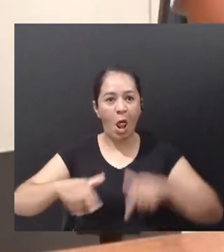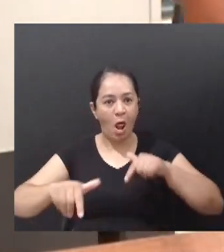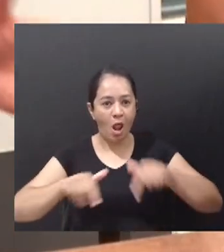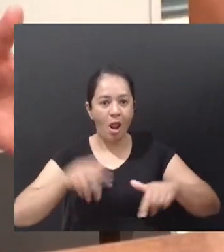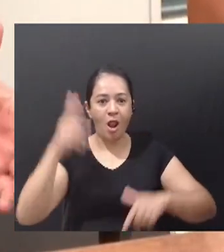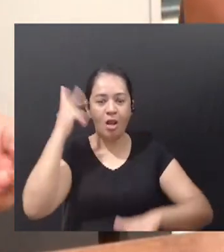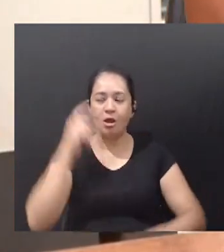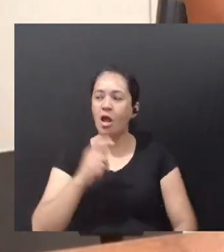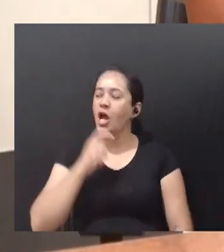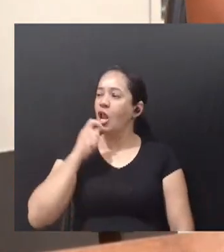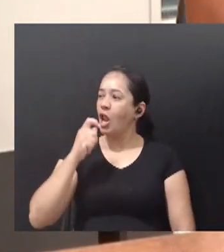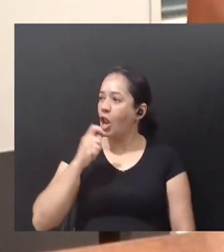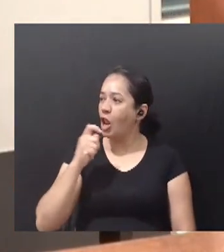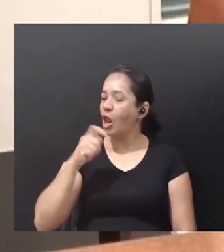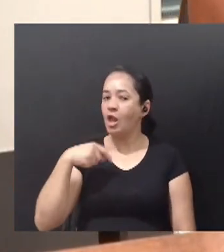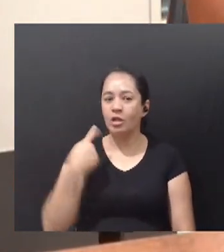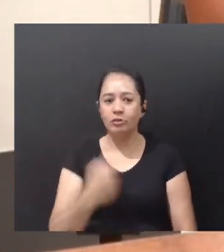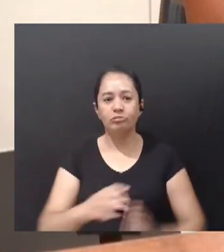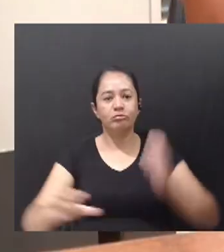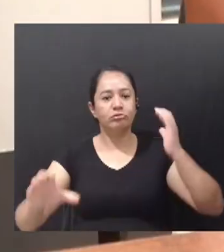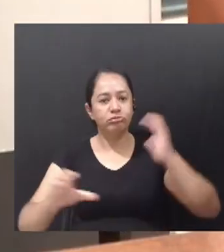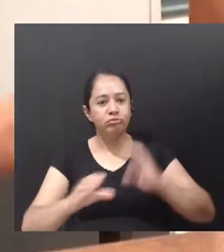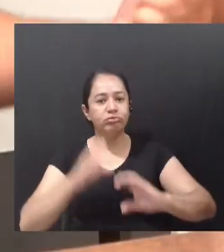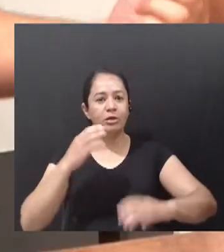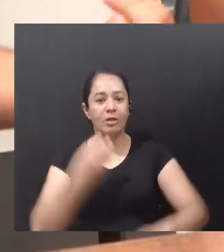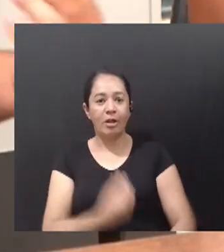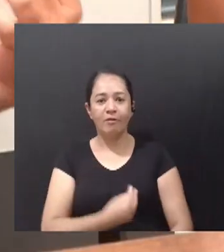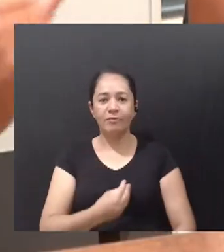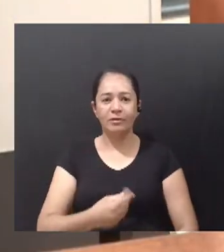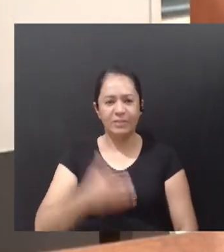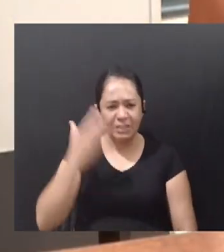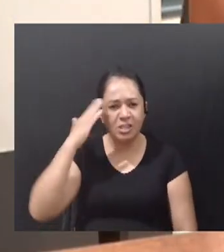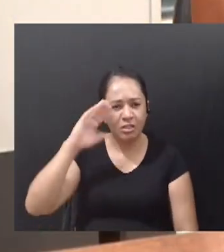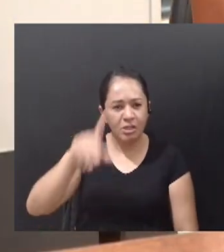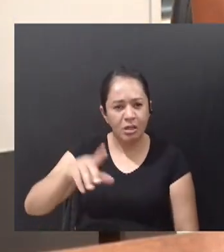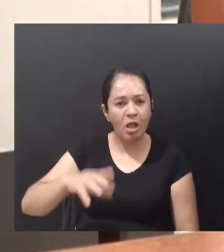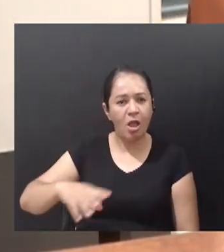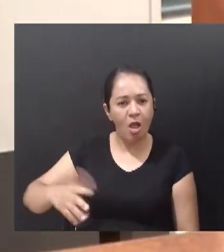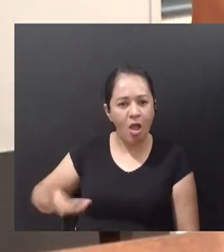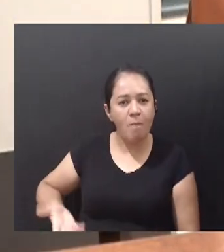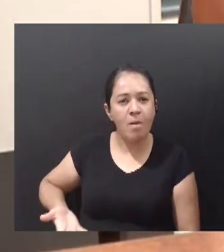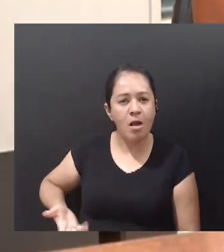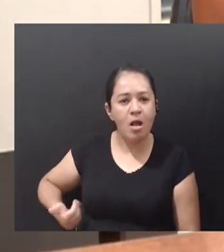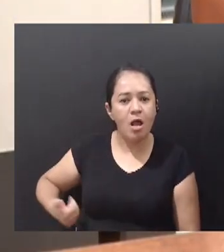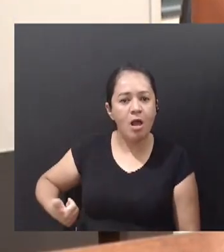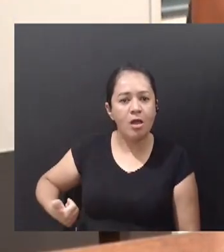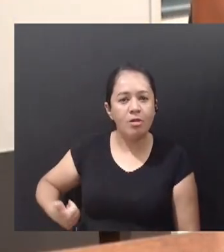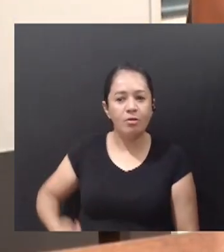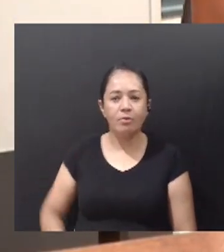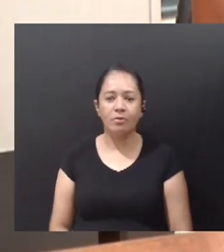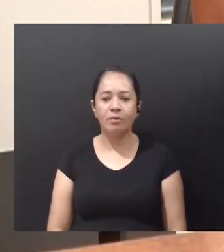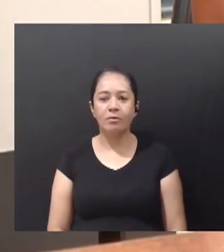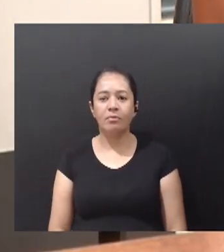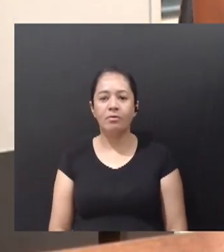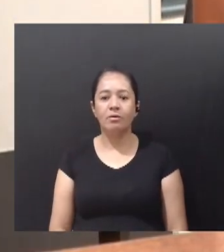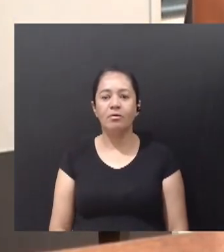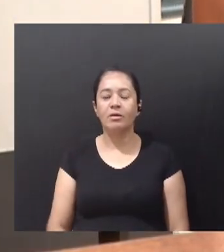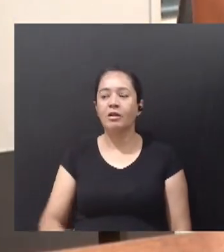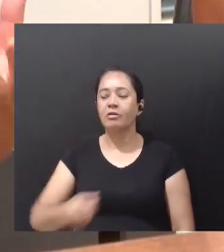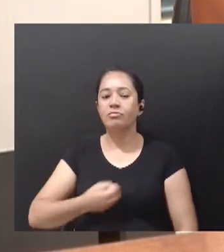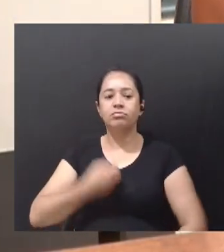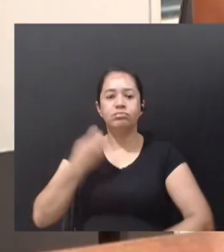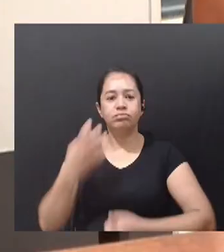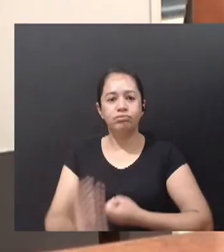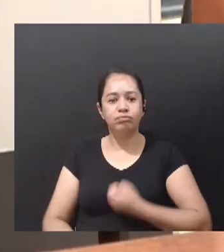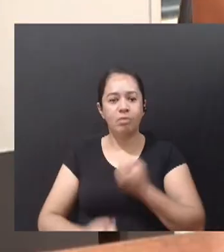lá, ao vivo, tá ligado, mano? Isso é histórico. Quando o Silas começou a declamar aqui, pô, nós